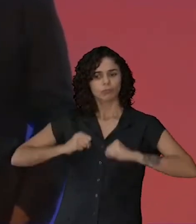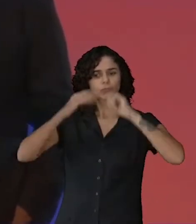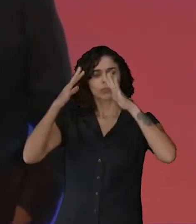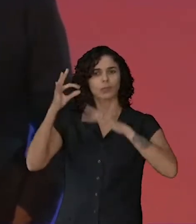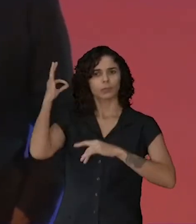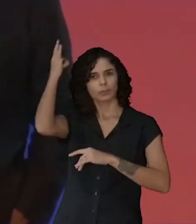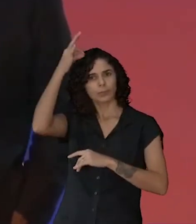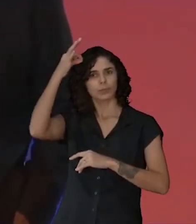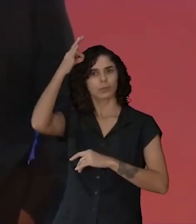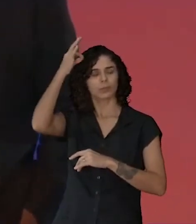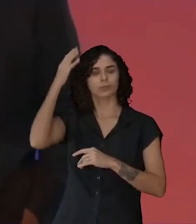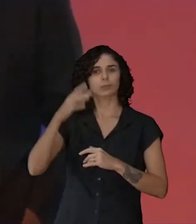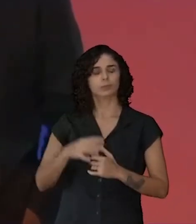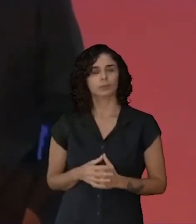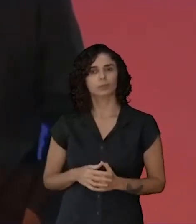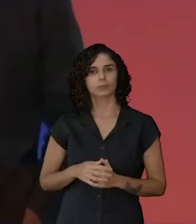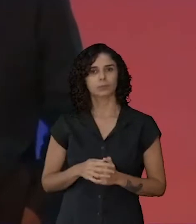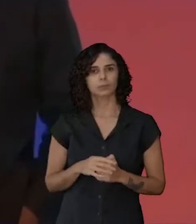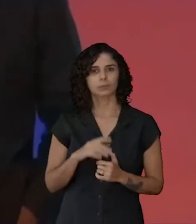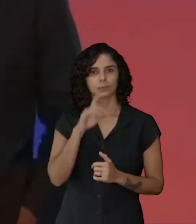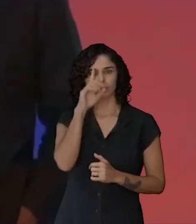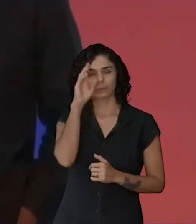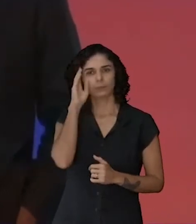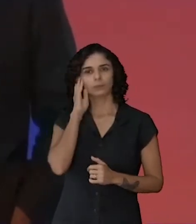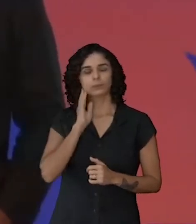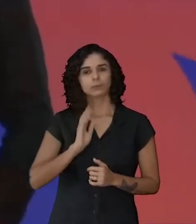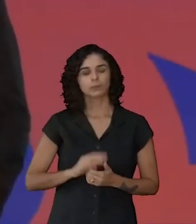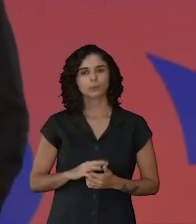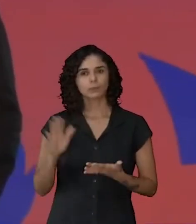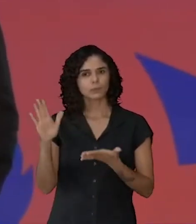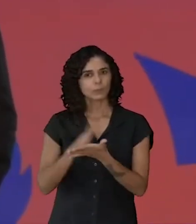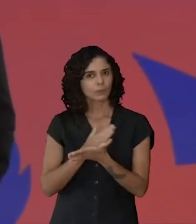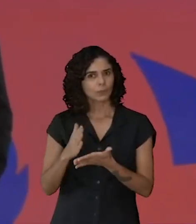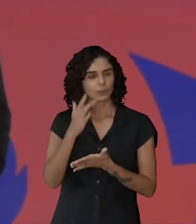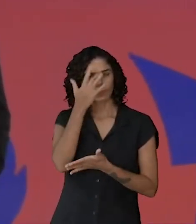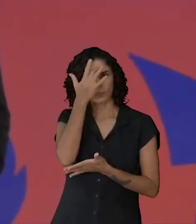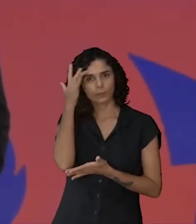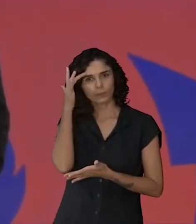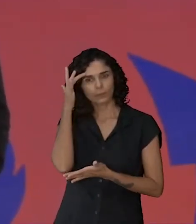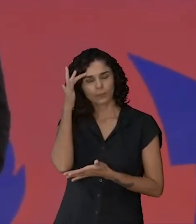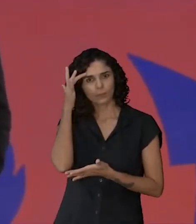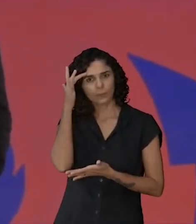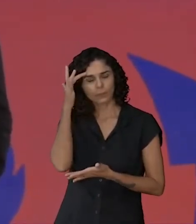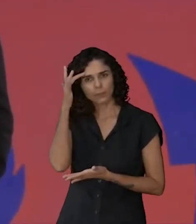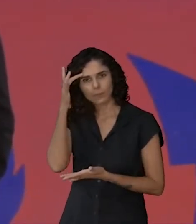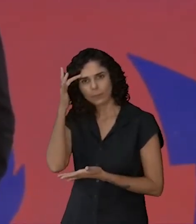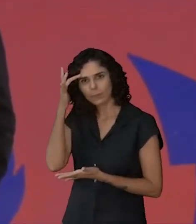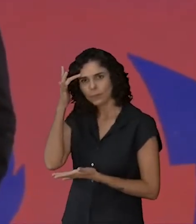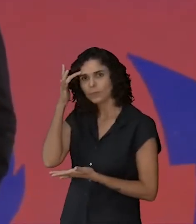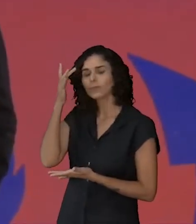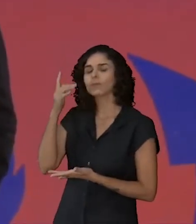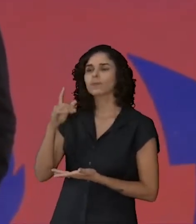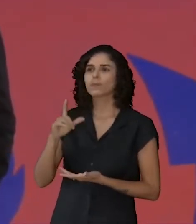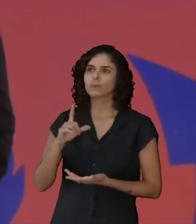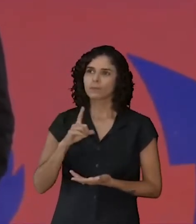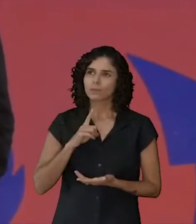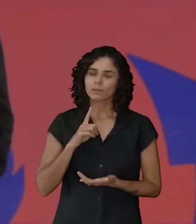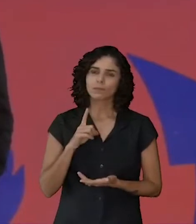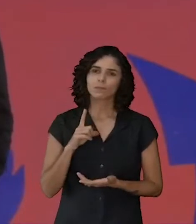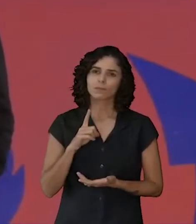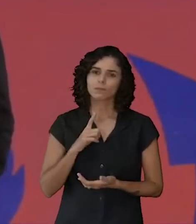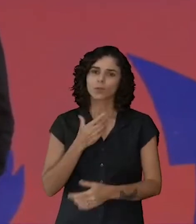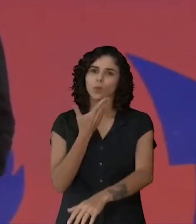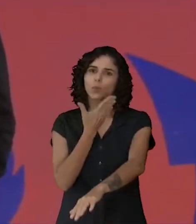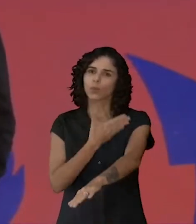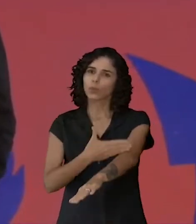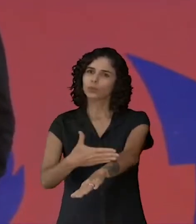Cheio do Espírito. E tem algumas pessoas que ainda têm hábitos